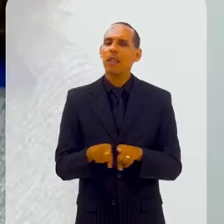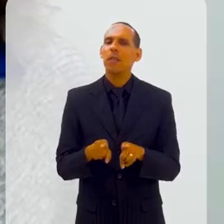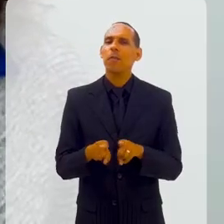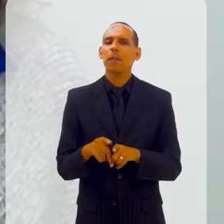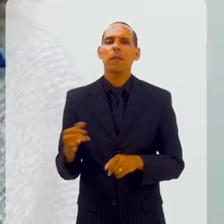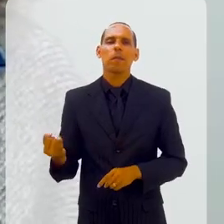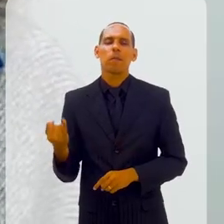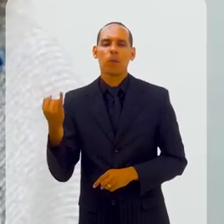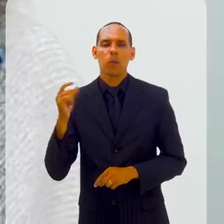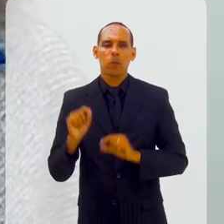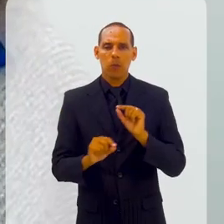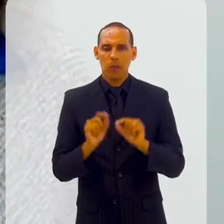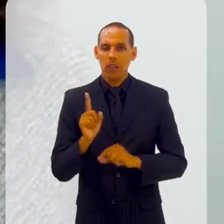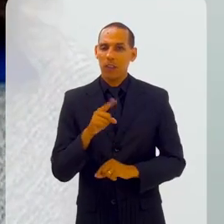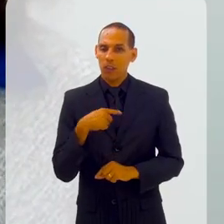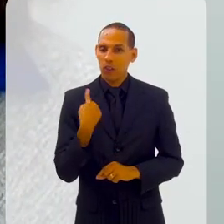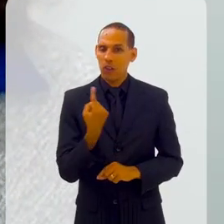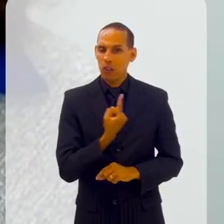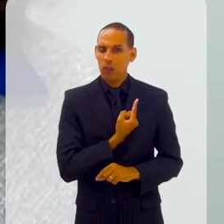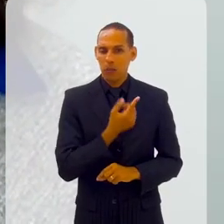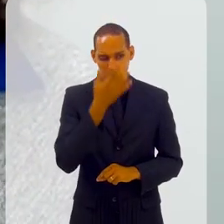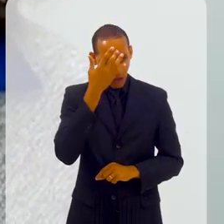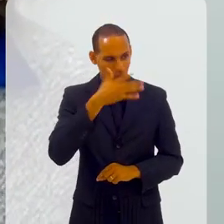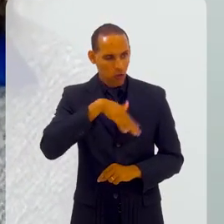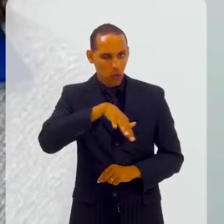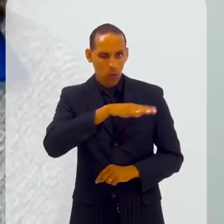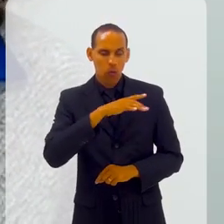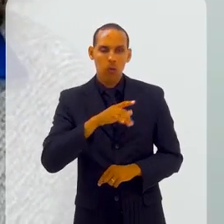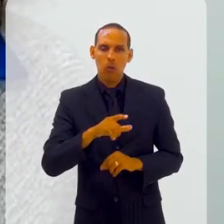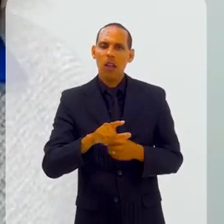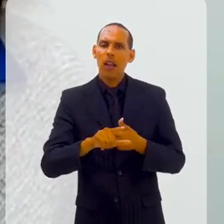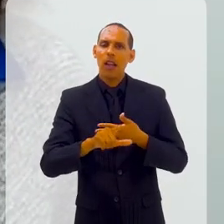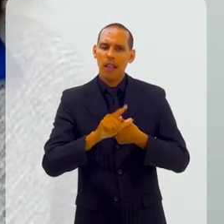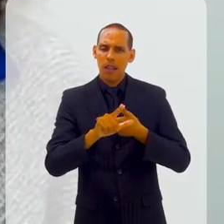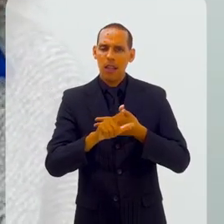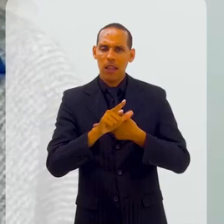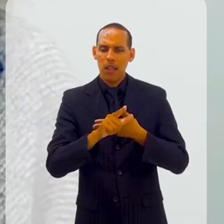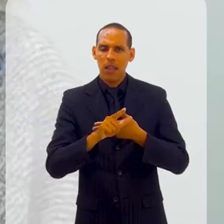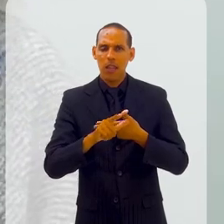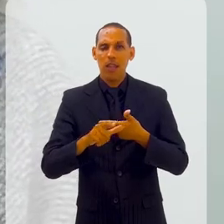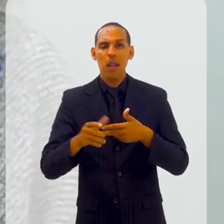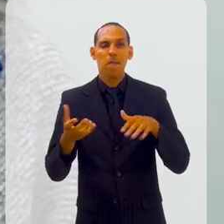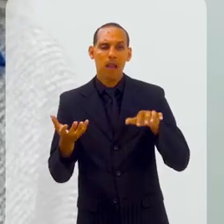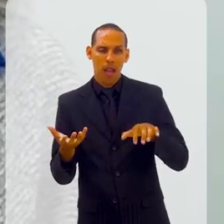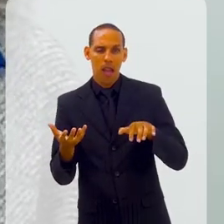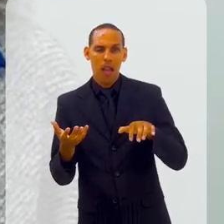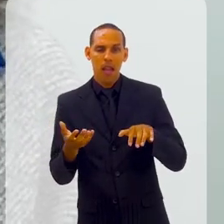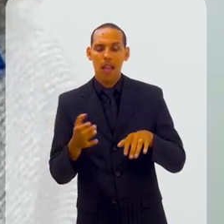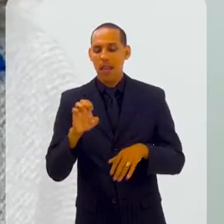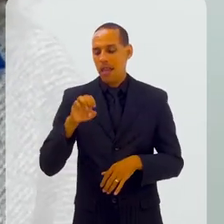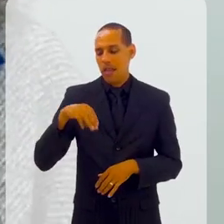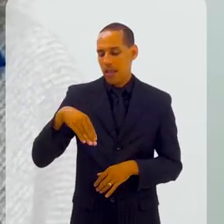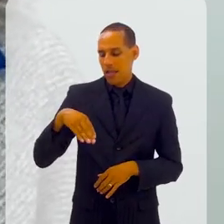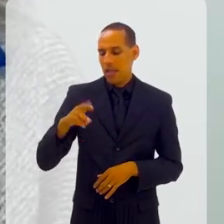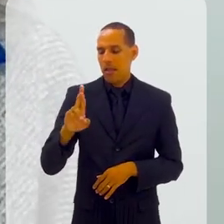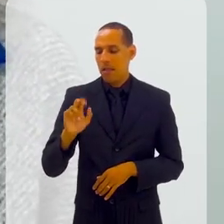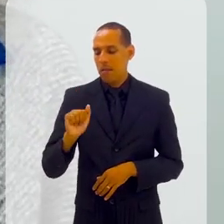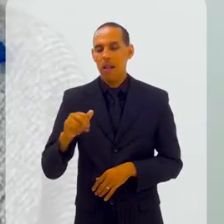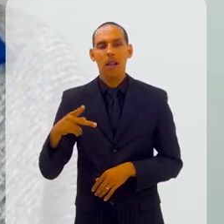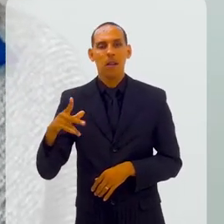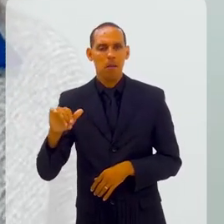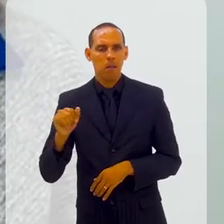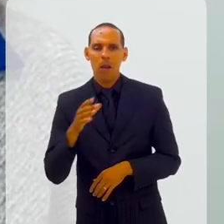é muito importante que os nossos legisladores O parlamento conheça a Embrapa de que forma